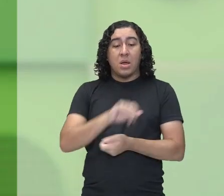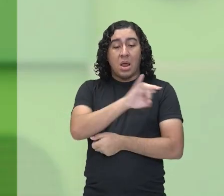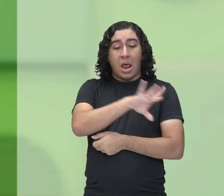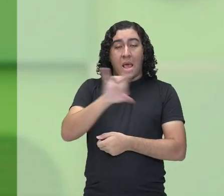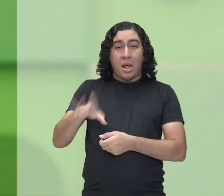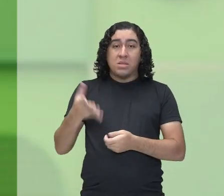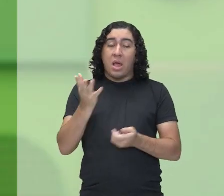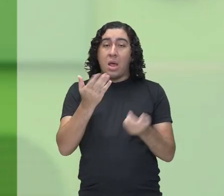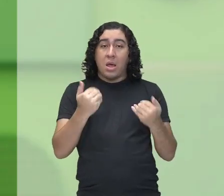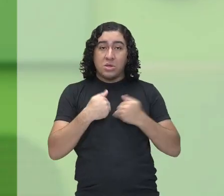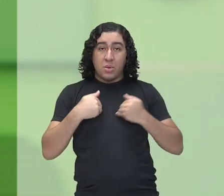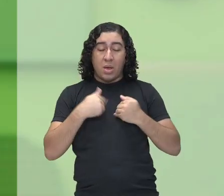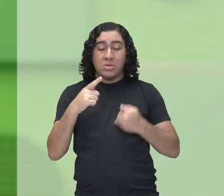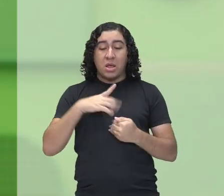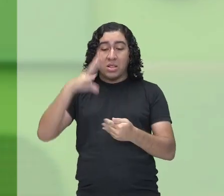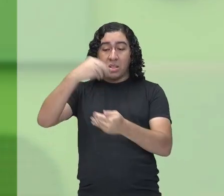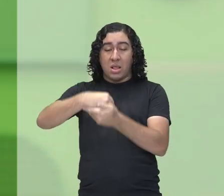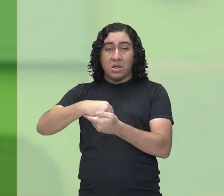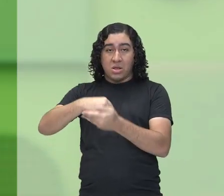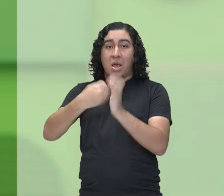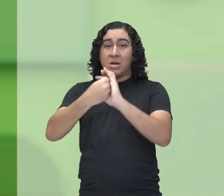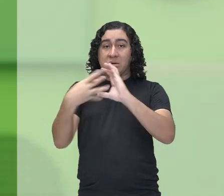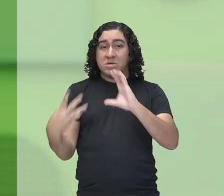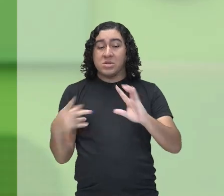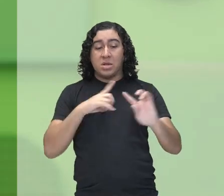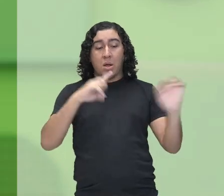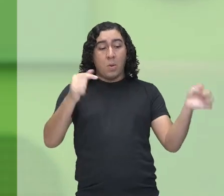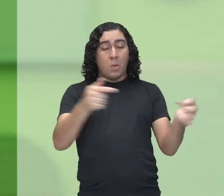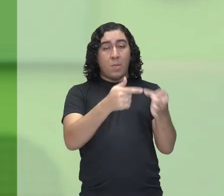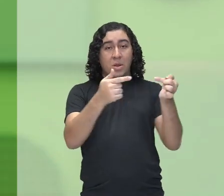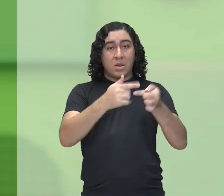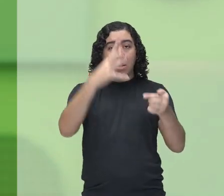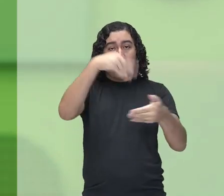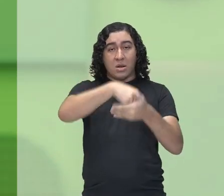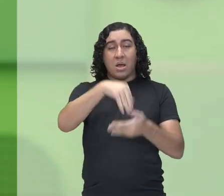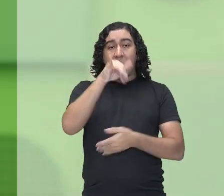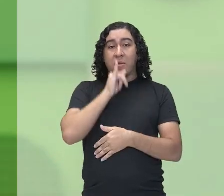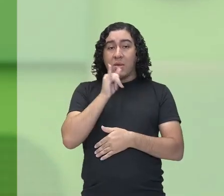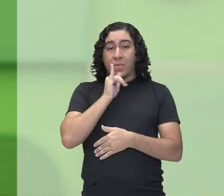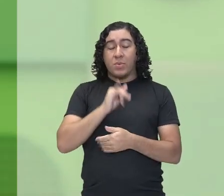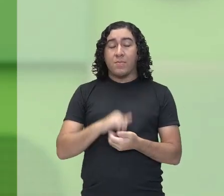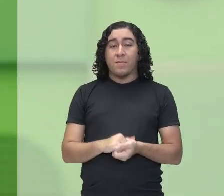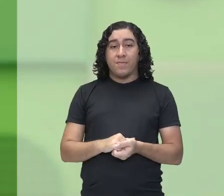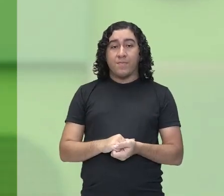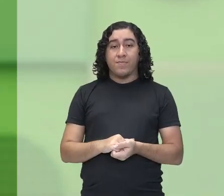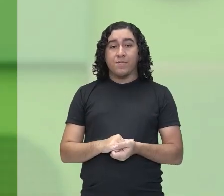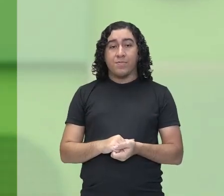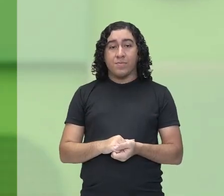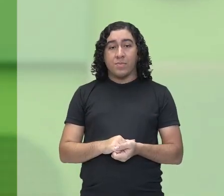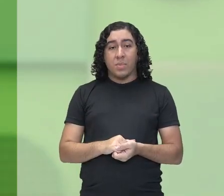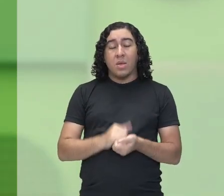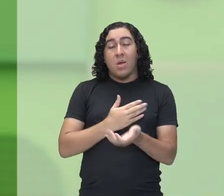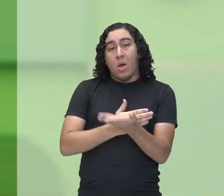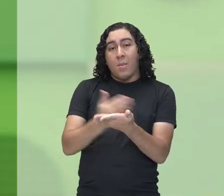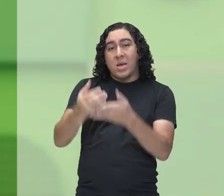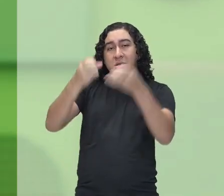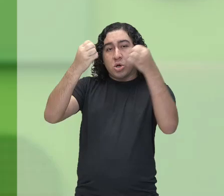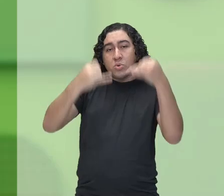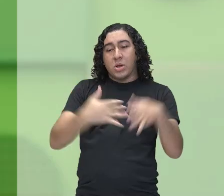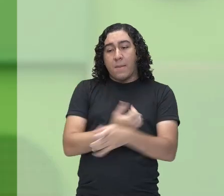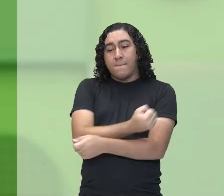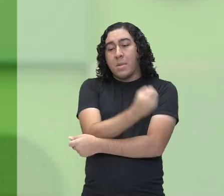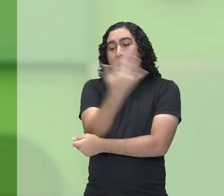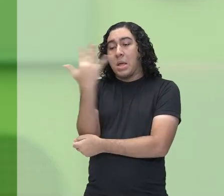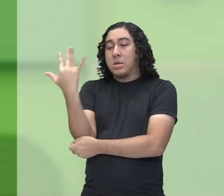possuem essas características vão ser classificadas ali dentro. Por exemplo, nós vamos começar a falar sobre as plantas. Então,